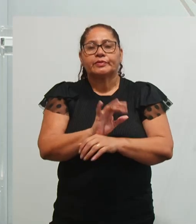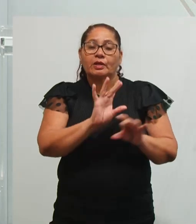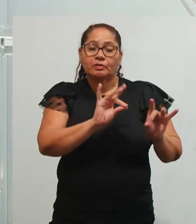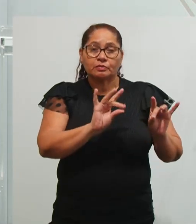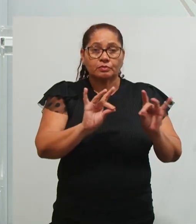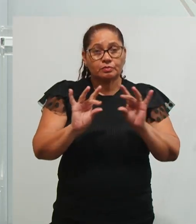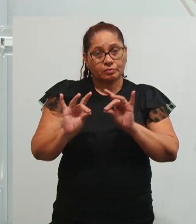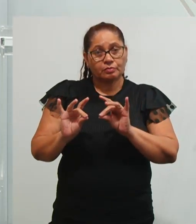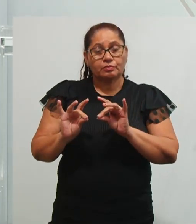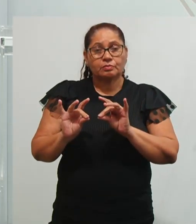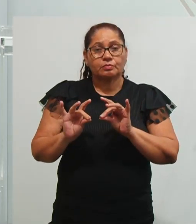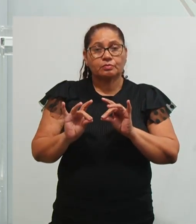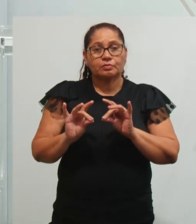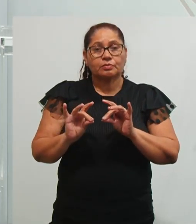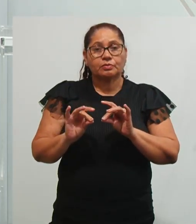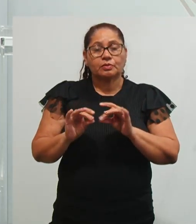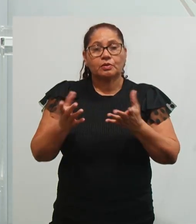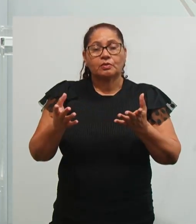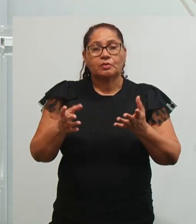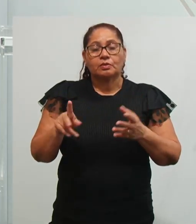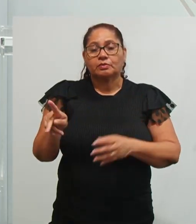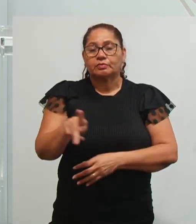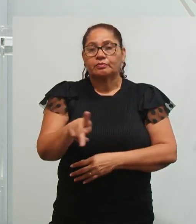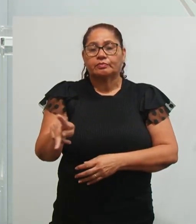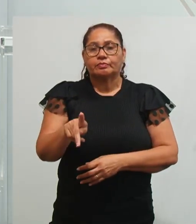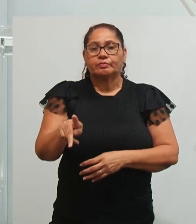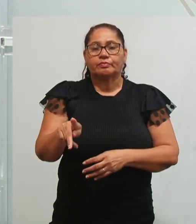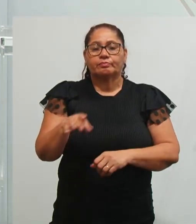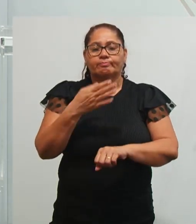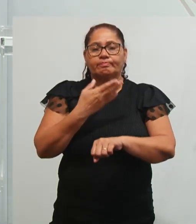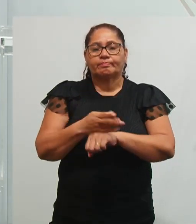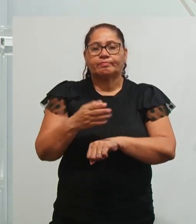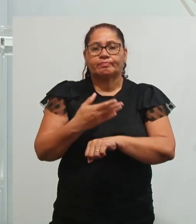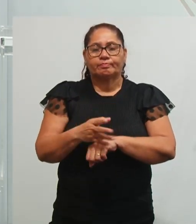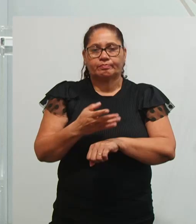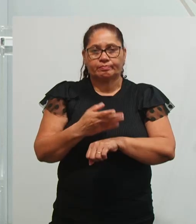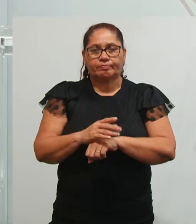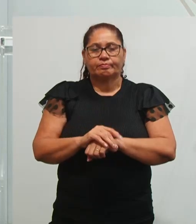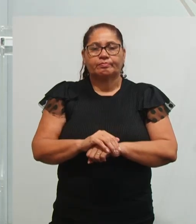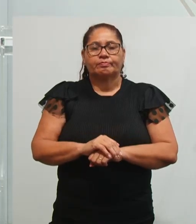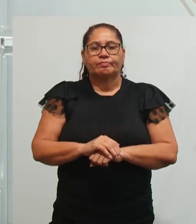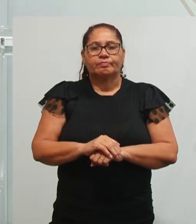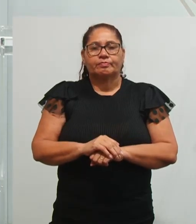que você, enquanto educador, estará colocando em prática. E aí elas se